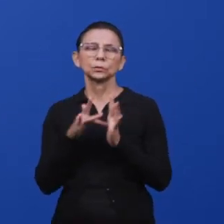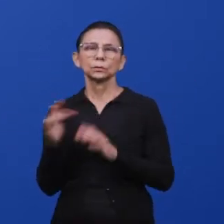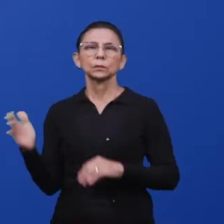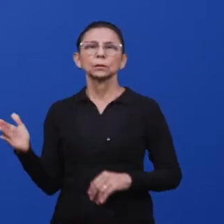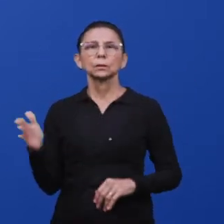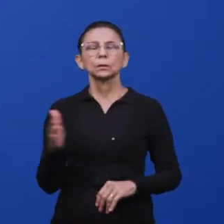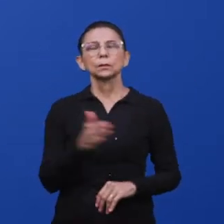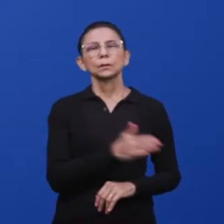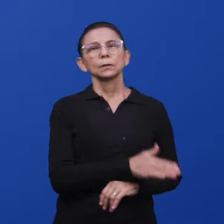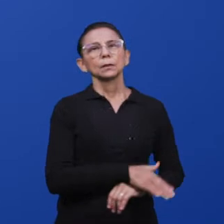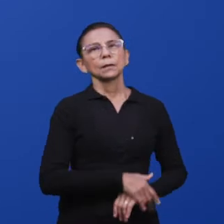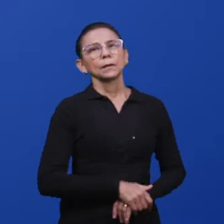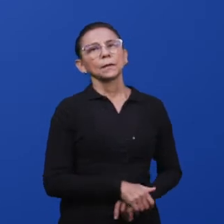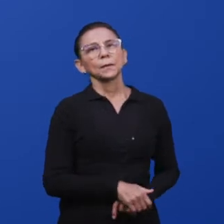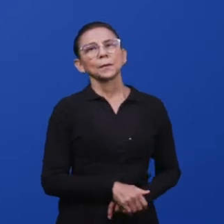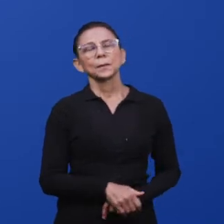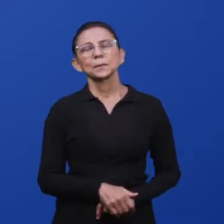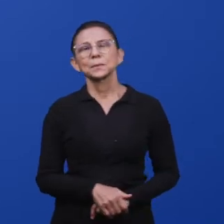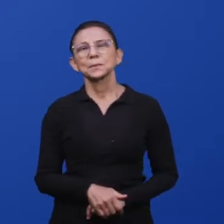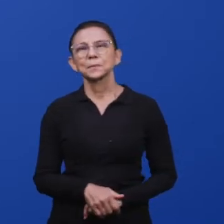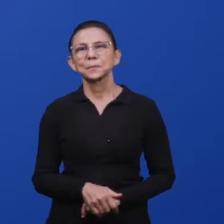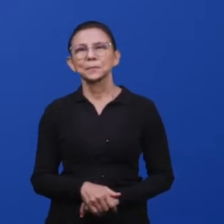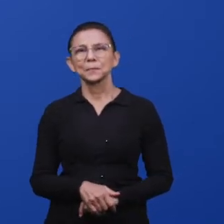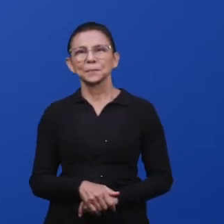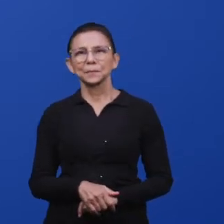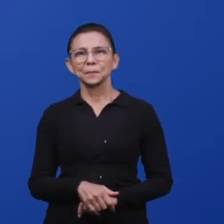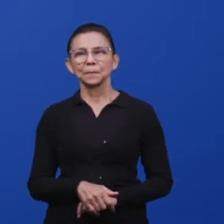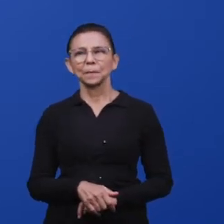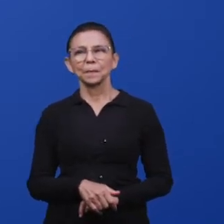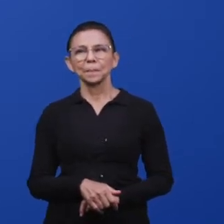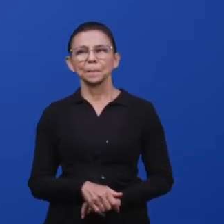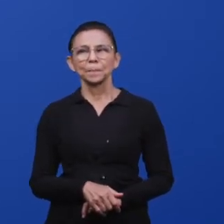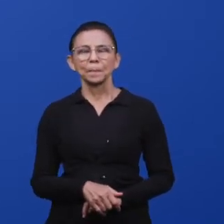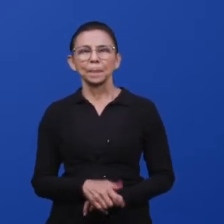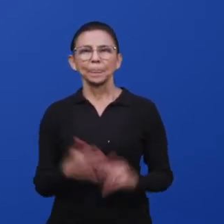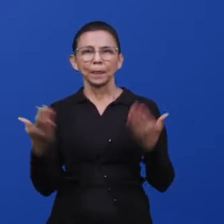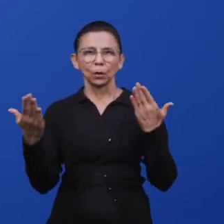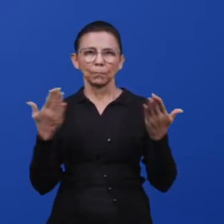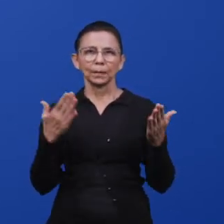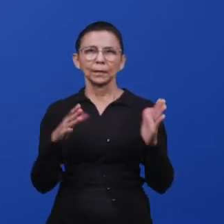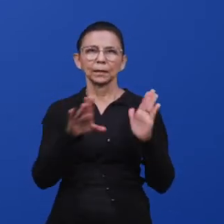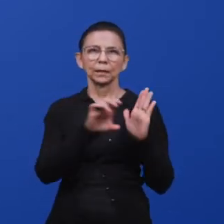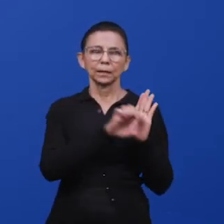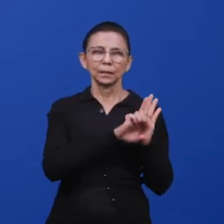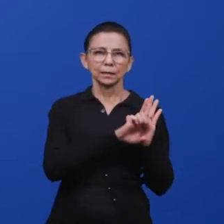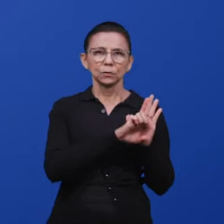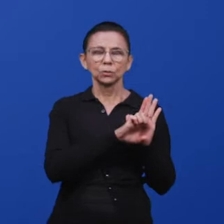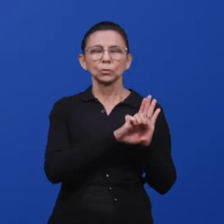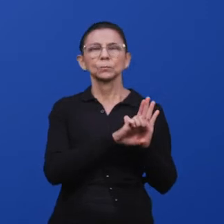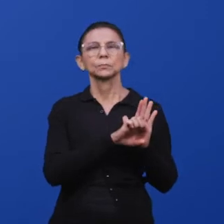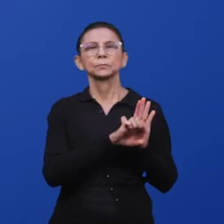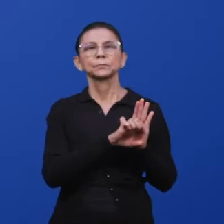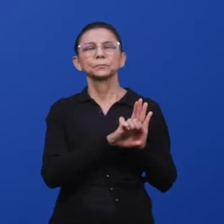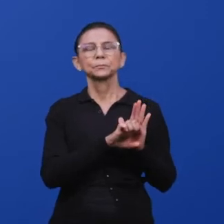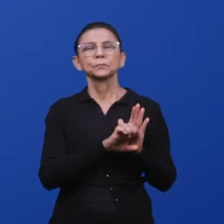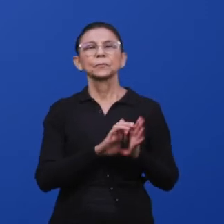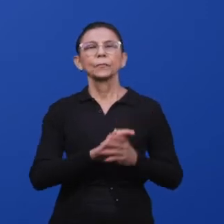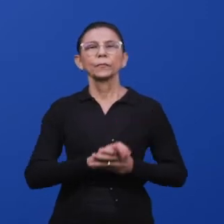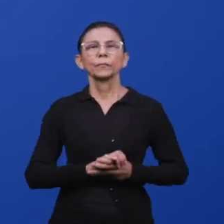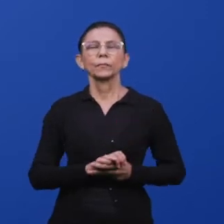A paz do Senhor Jesus. Façam uma relação com o texto de Êxodo, capítulo 12, verso 5. O cordeiro será